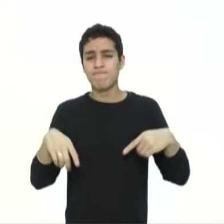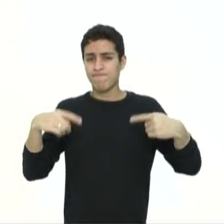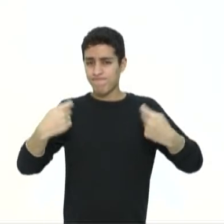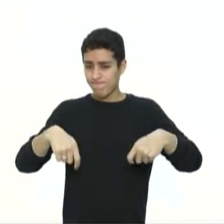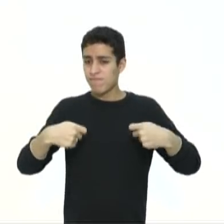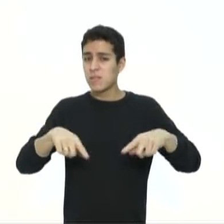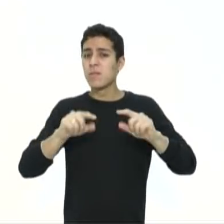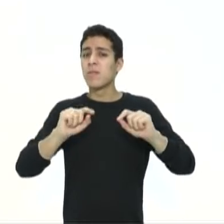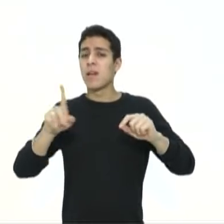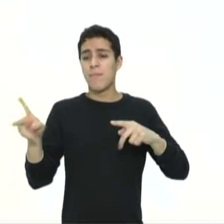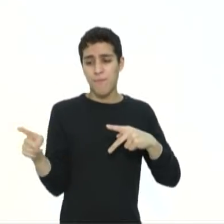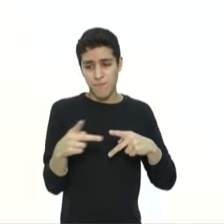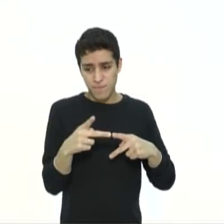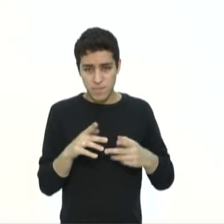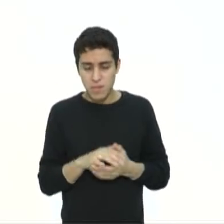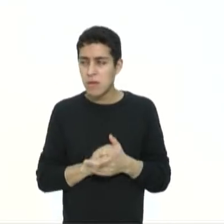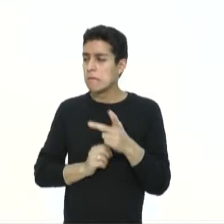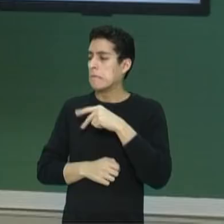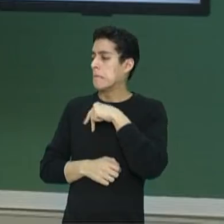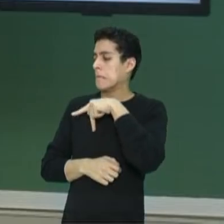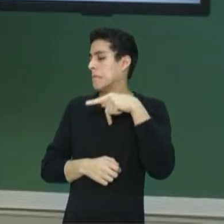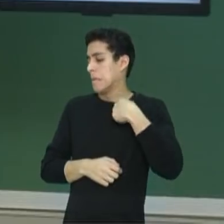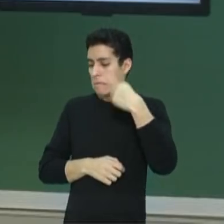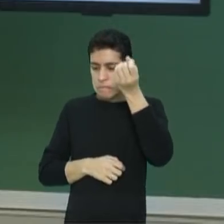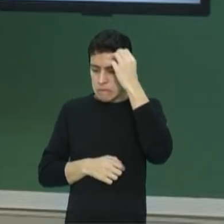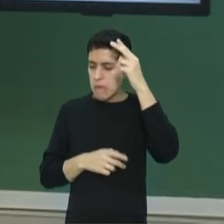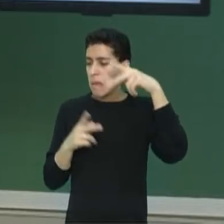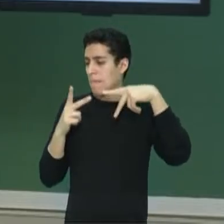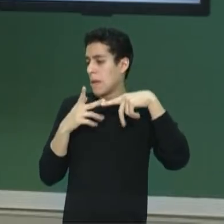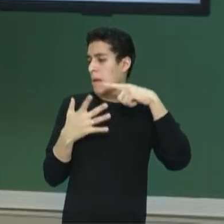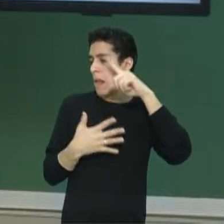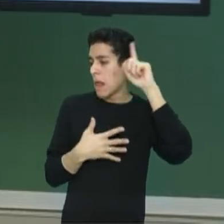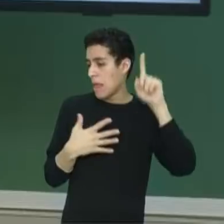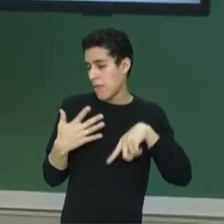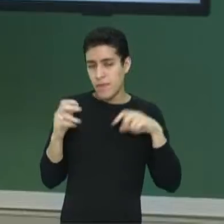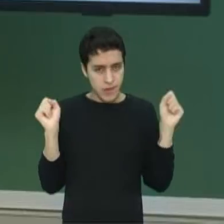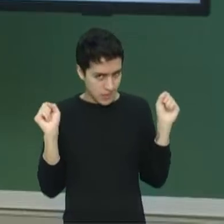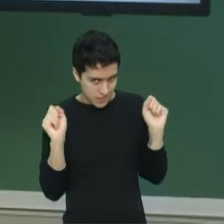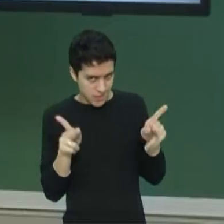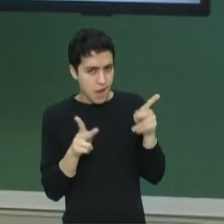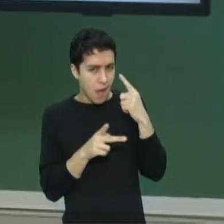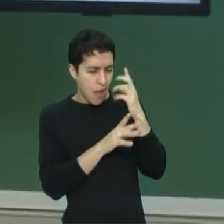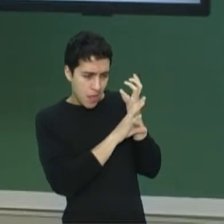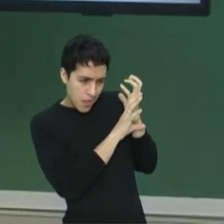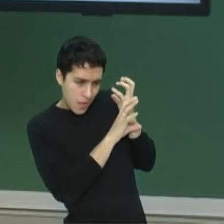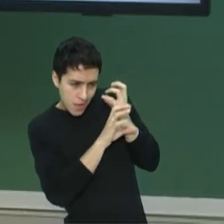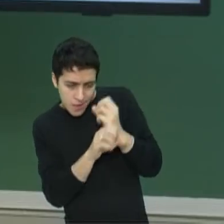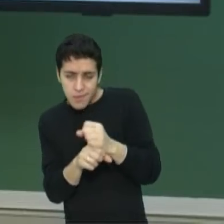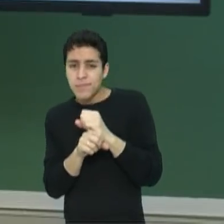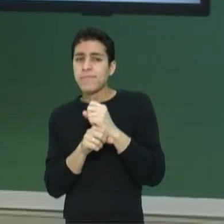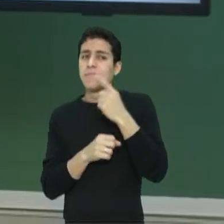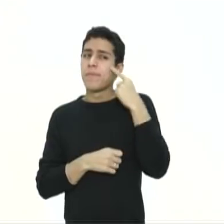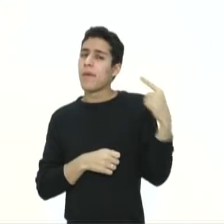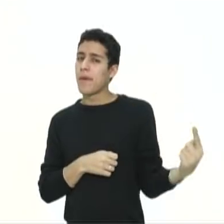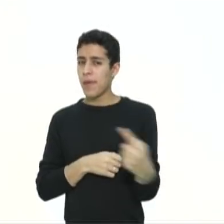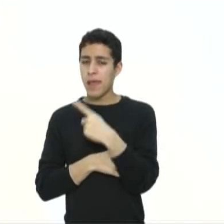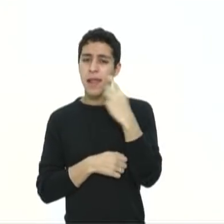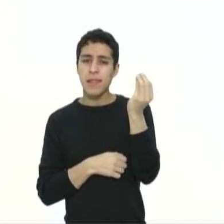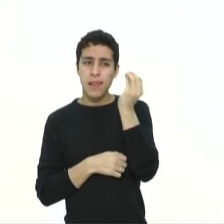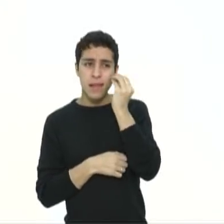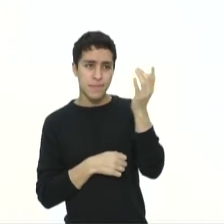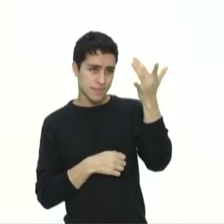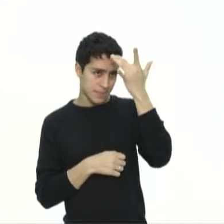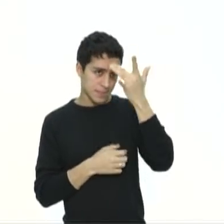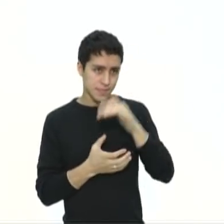ter uma preposição. Nossa, professora, eu nem me lembro quais são as preposições. Ok, vamos retomar então. Vamos ler comigo aqui e tentar